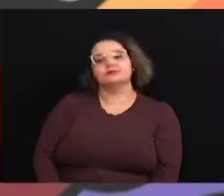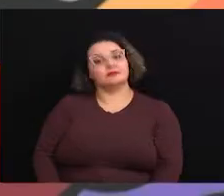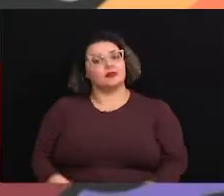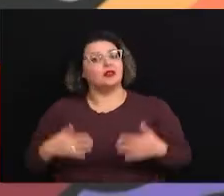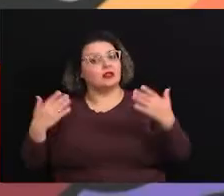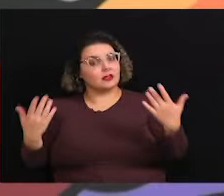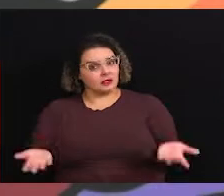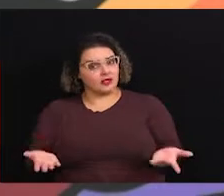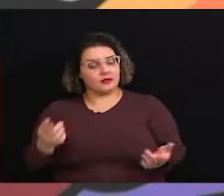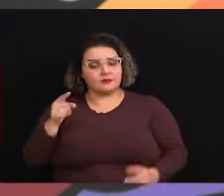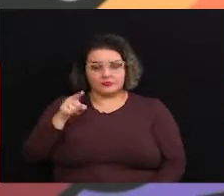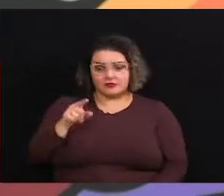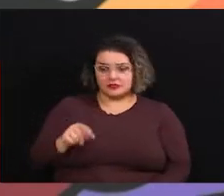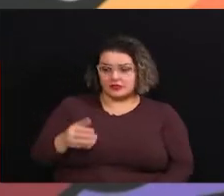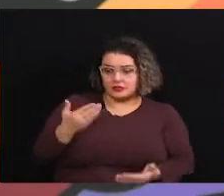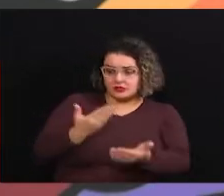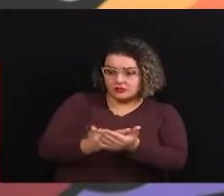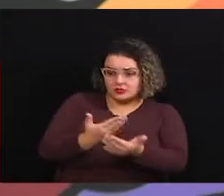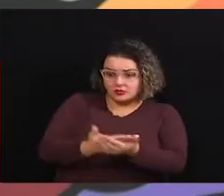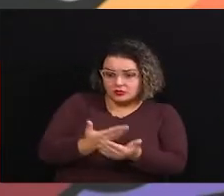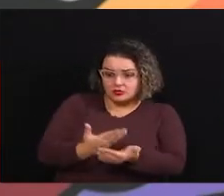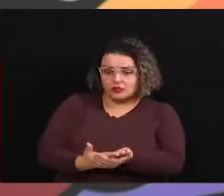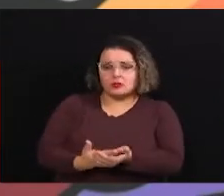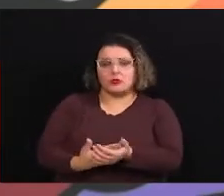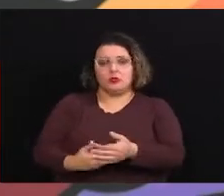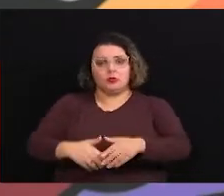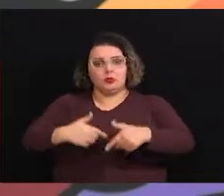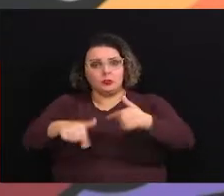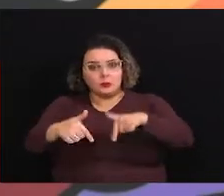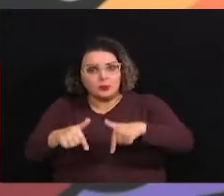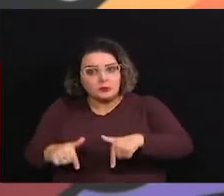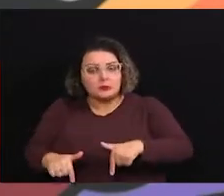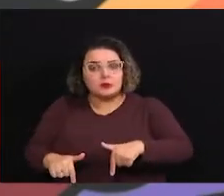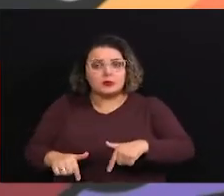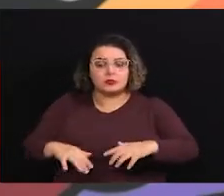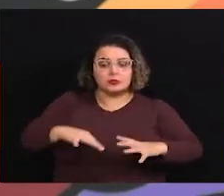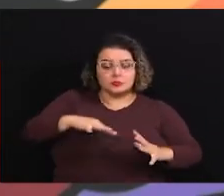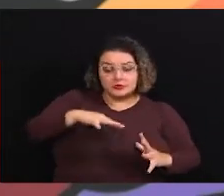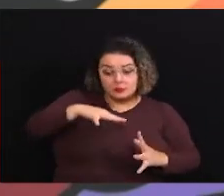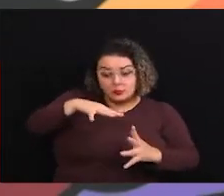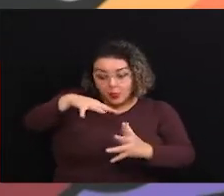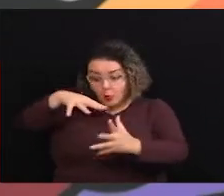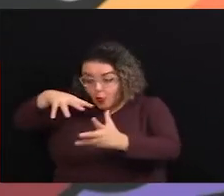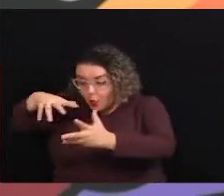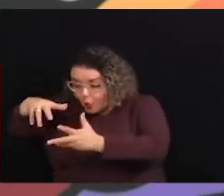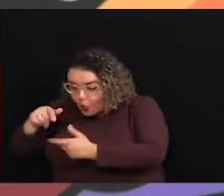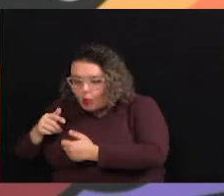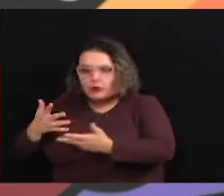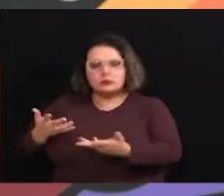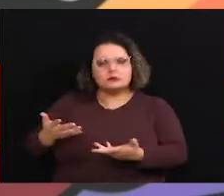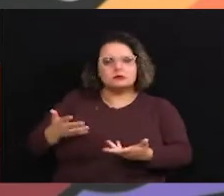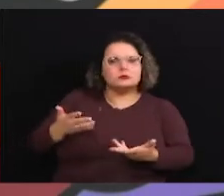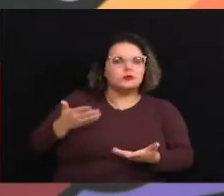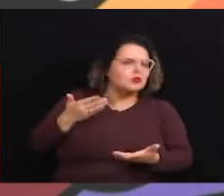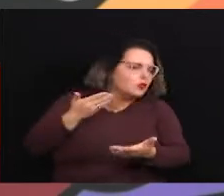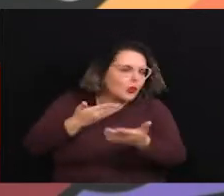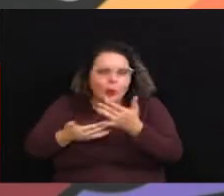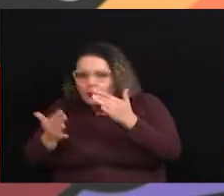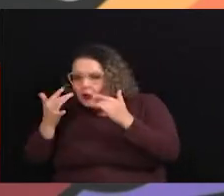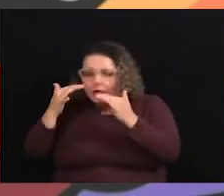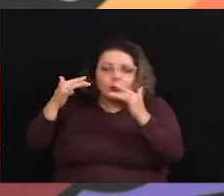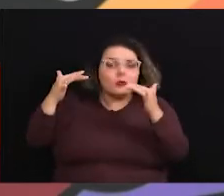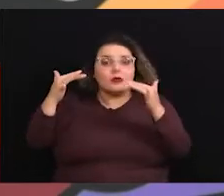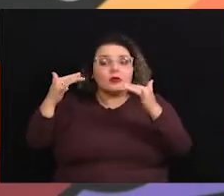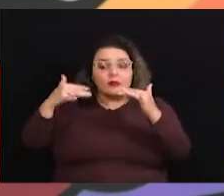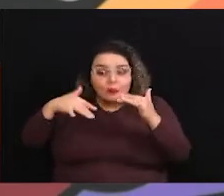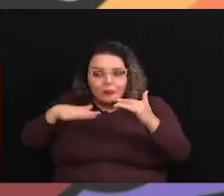E aí, né, você que estudou, né, e desenvolveu um trabalho sobre esse universo, não perdeu um pouquinho o brilho